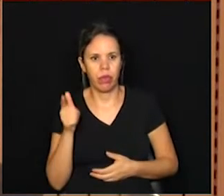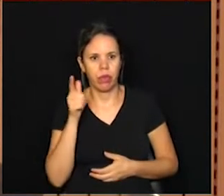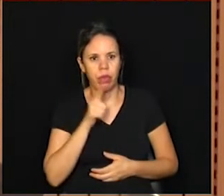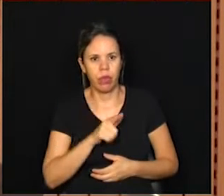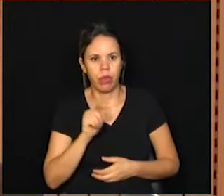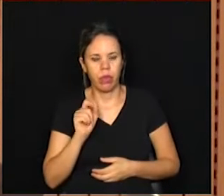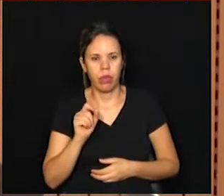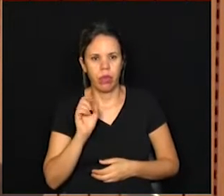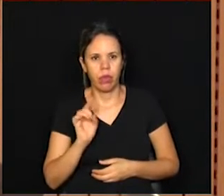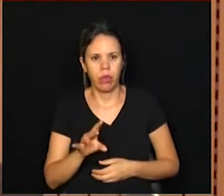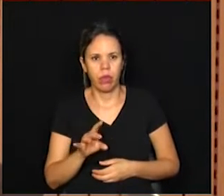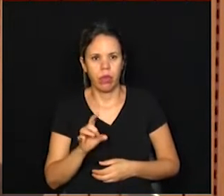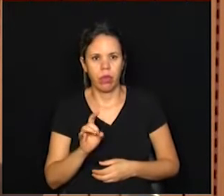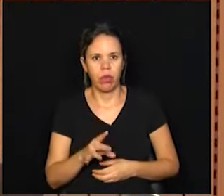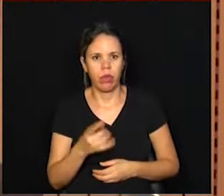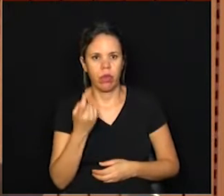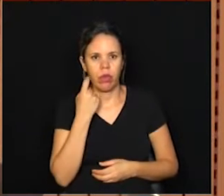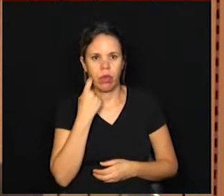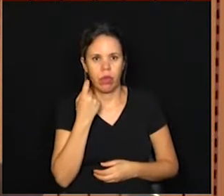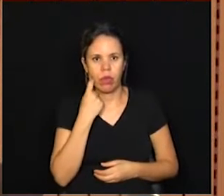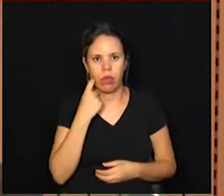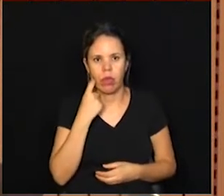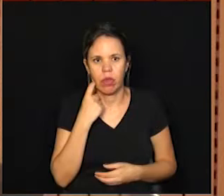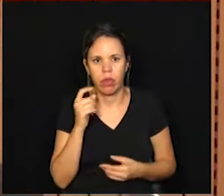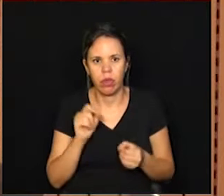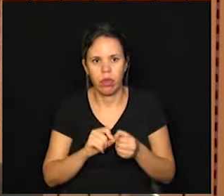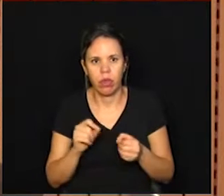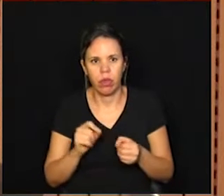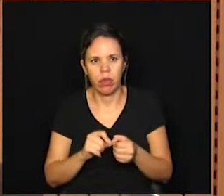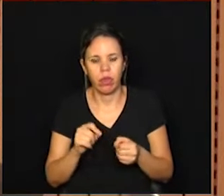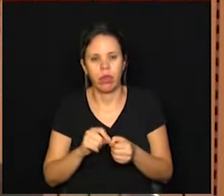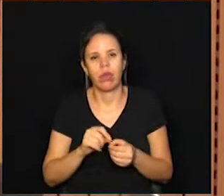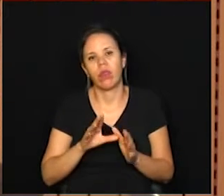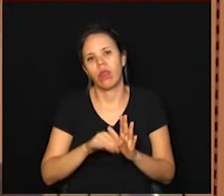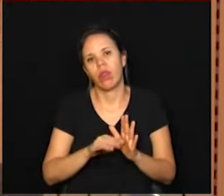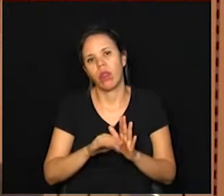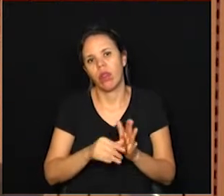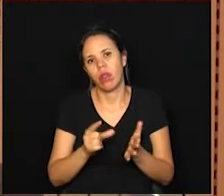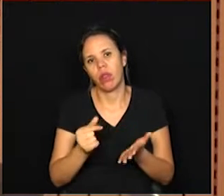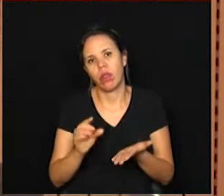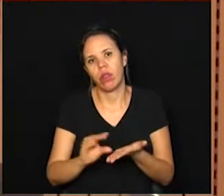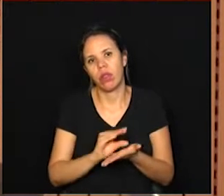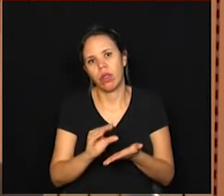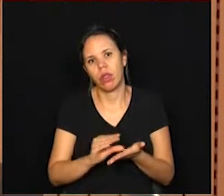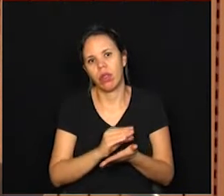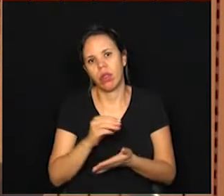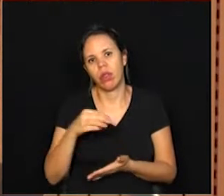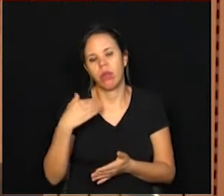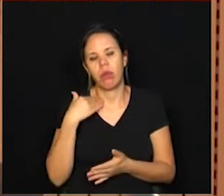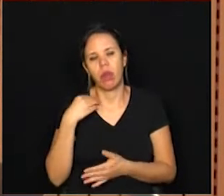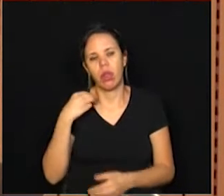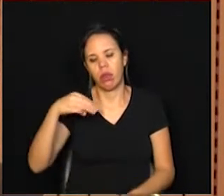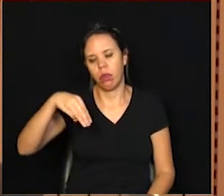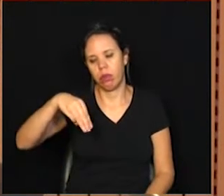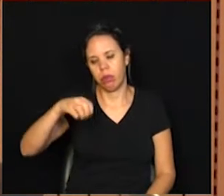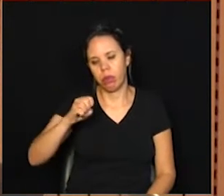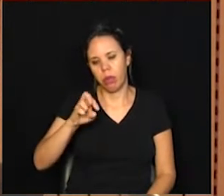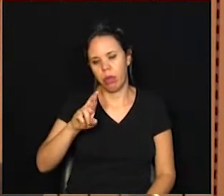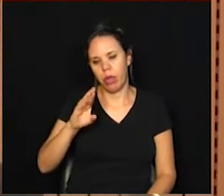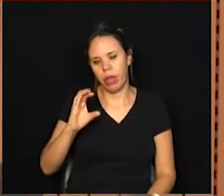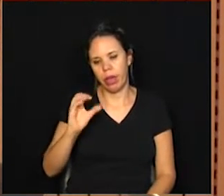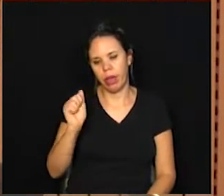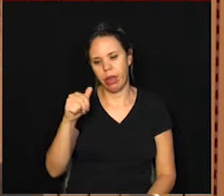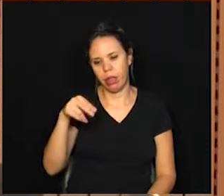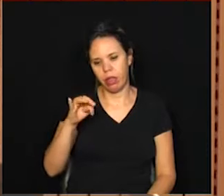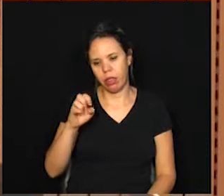que somente numa sexta-feira fizessem saques no Banco Mercantil de Desconto de 28 milhões num só